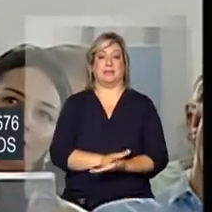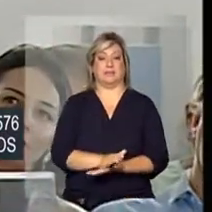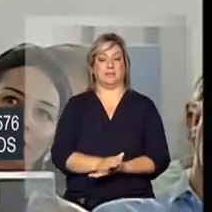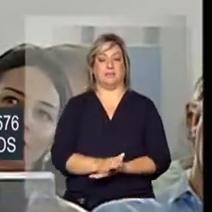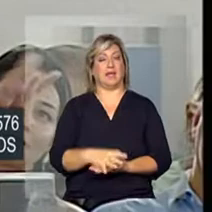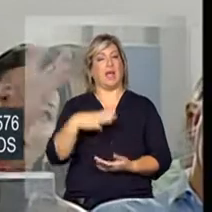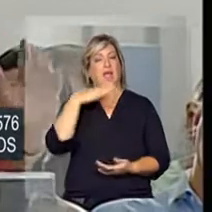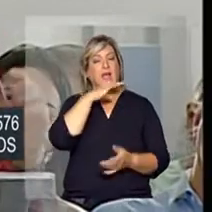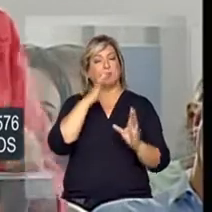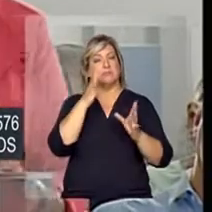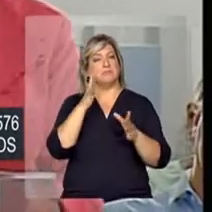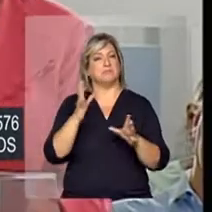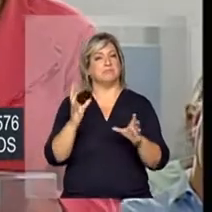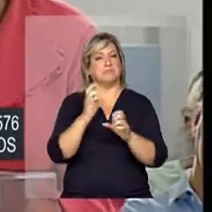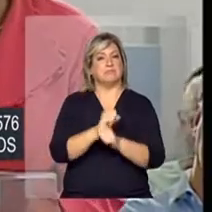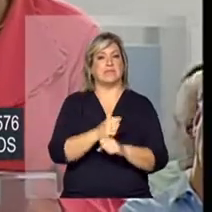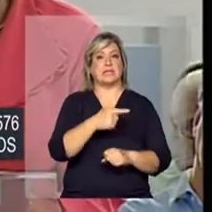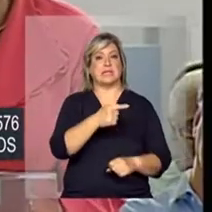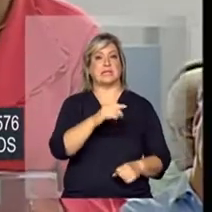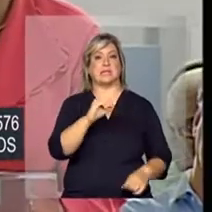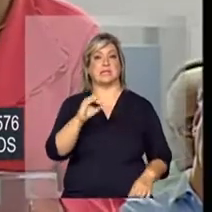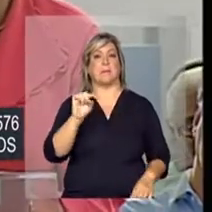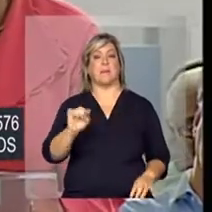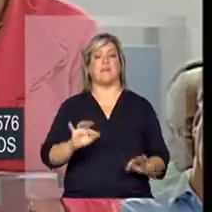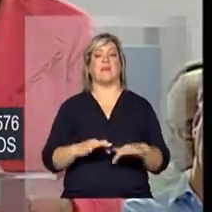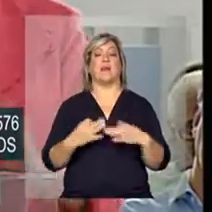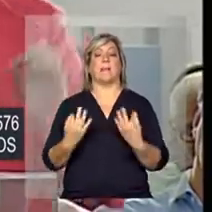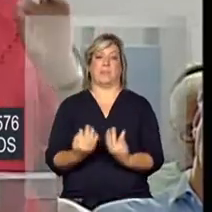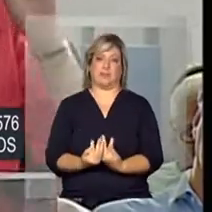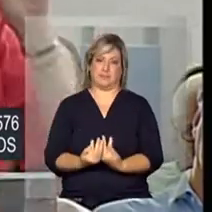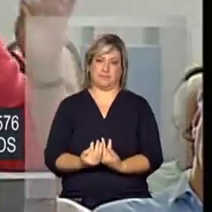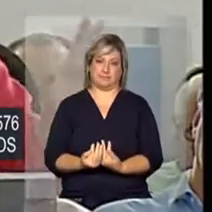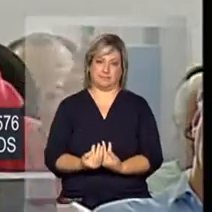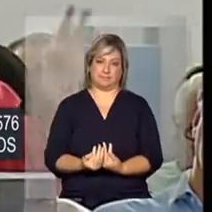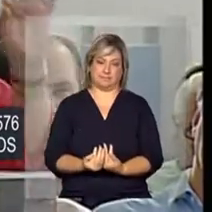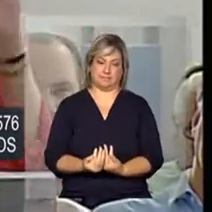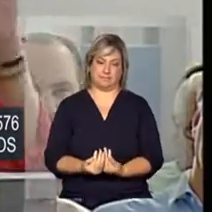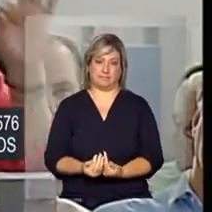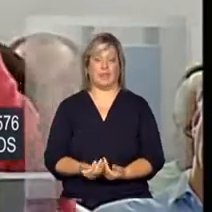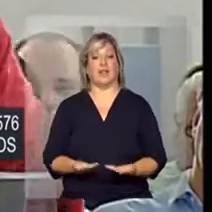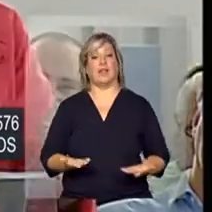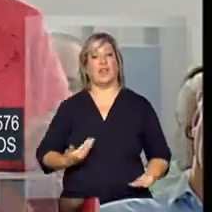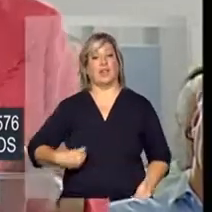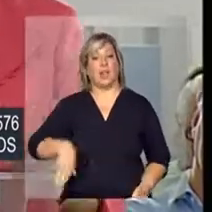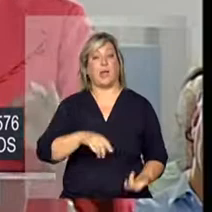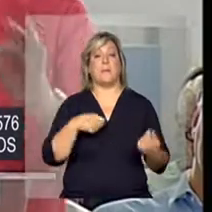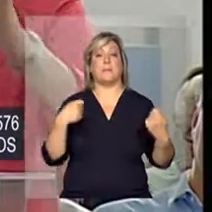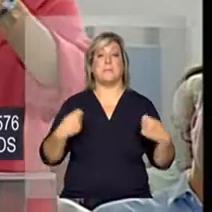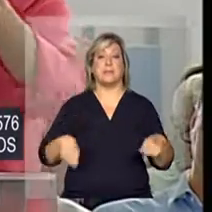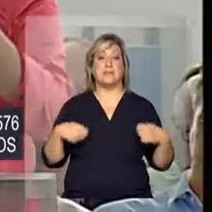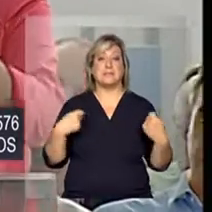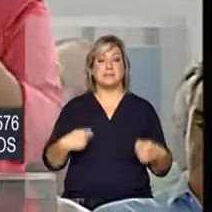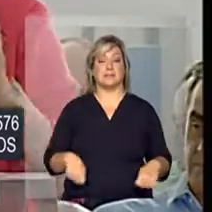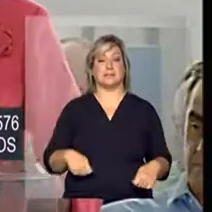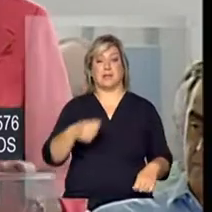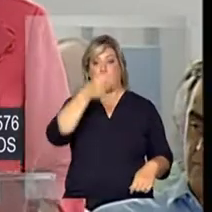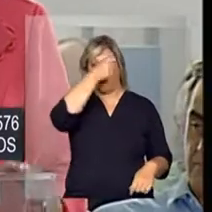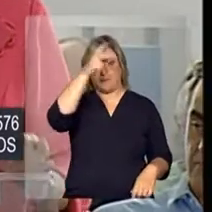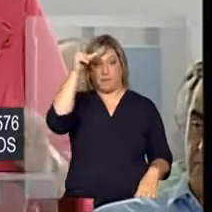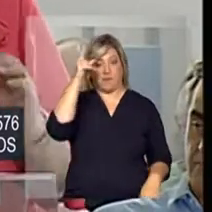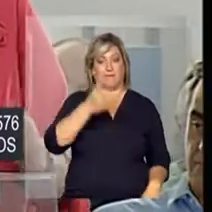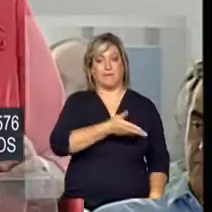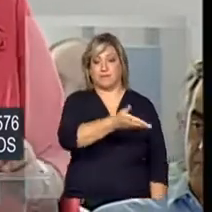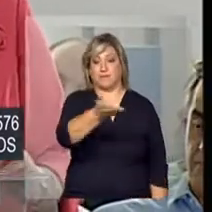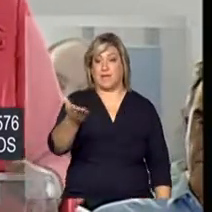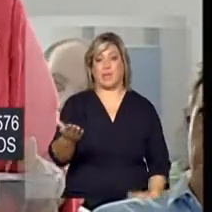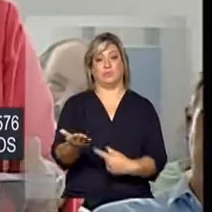tenham em torno de 700 mil famílias. Nós precisamos dos prefeitos.